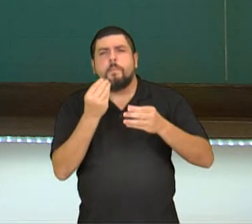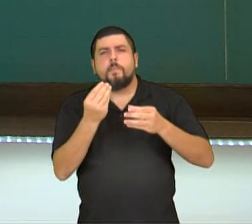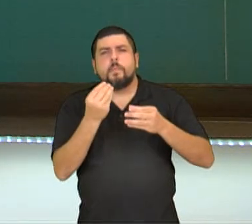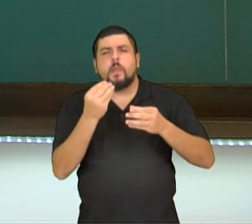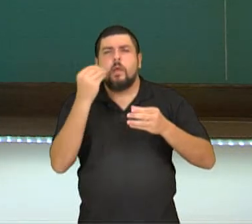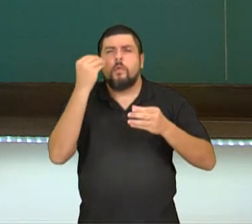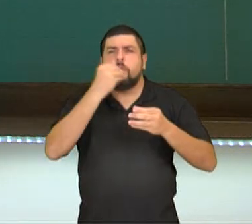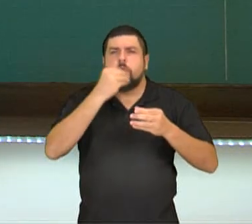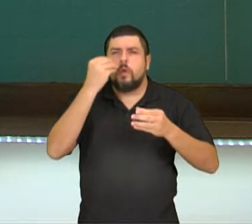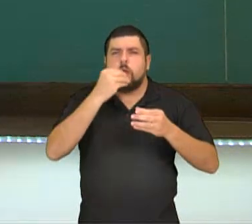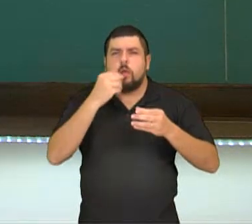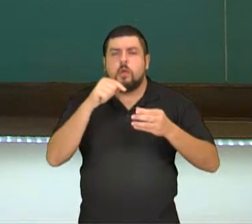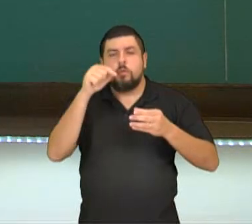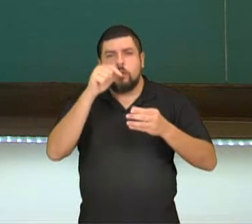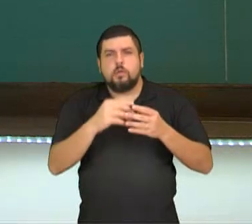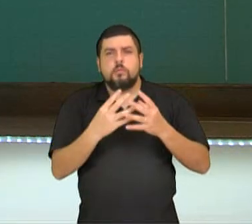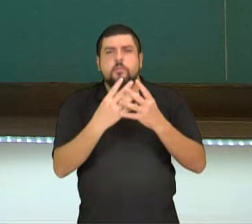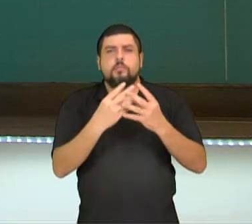nosso diluir.